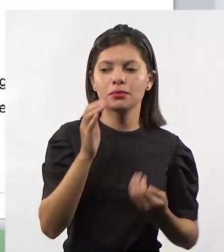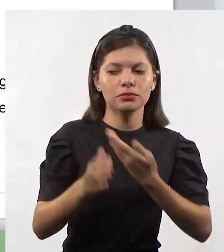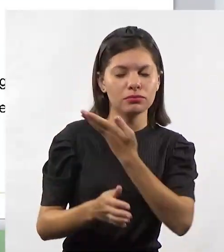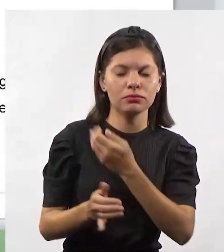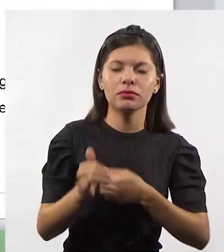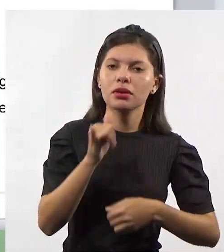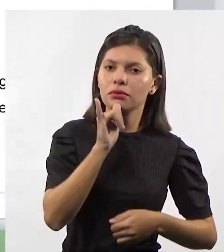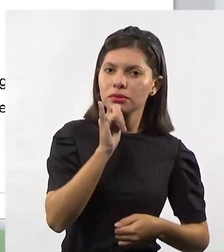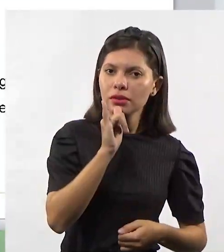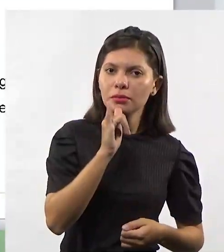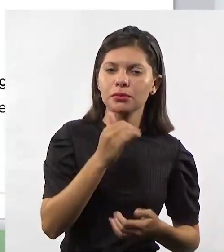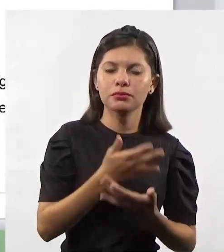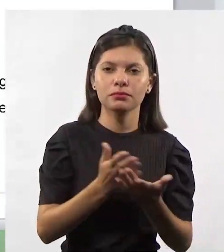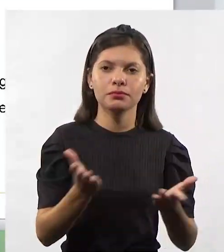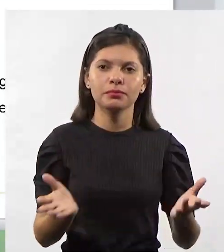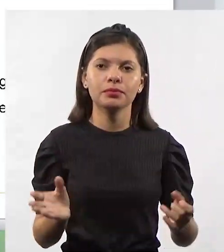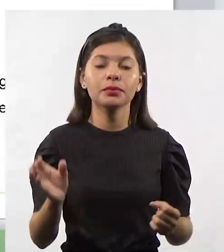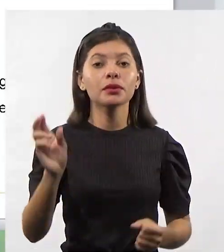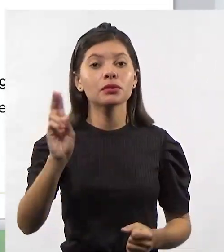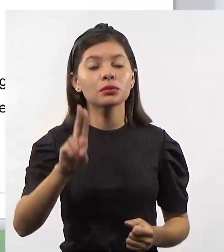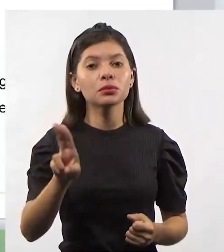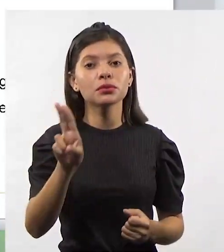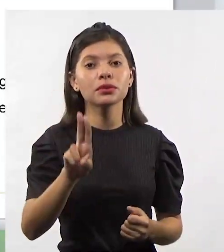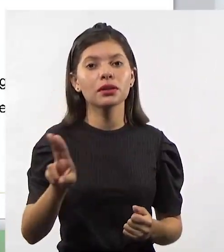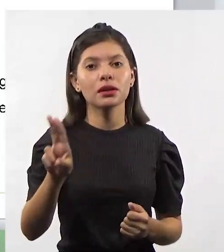exemplificação né utilizaremos